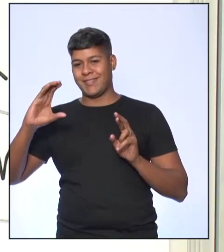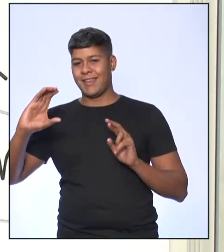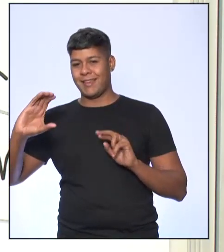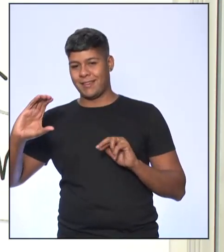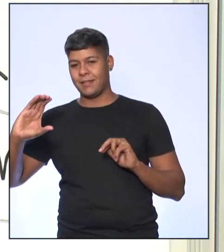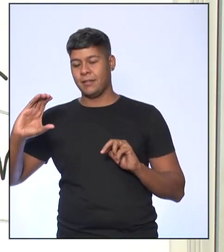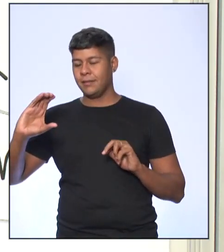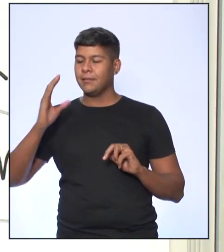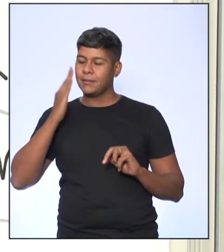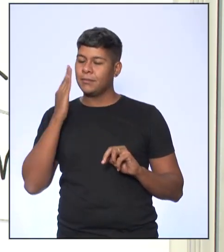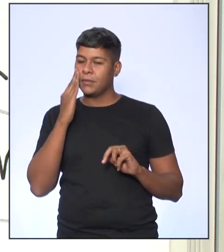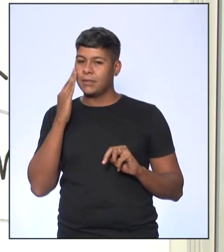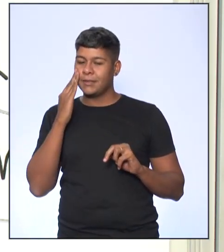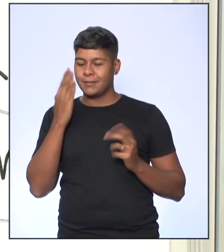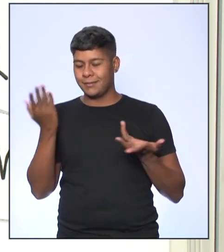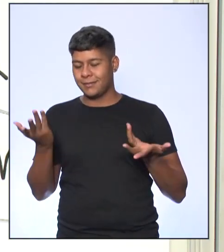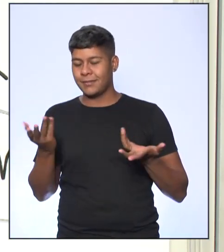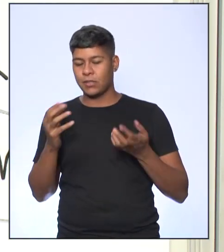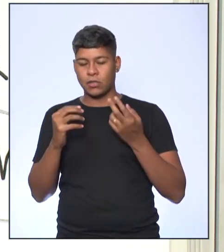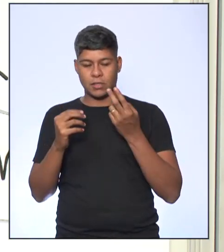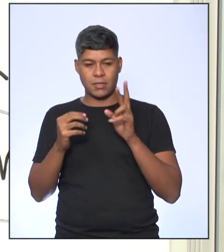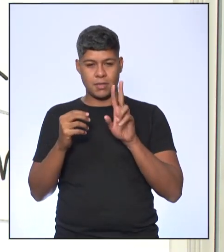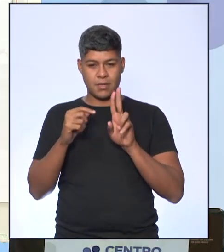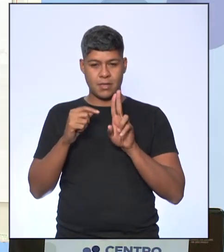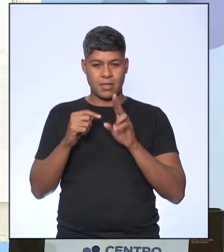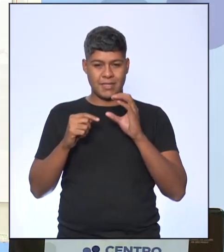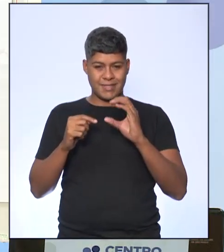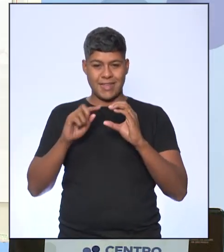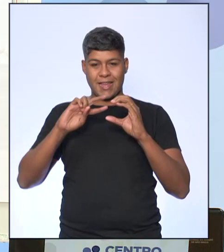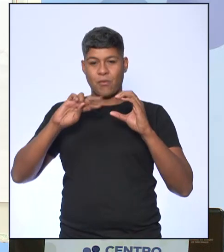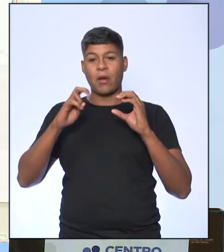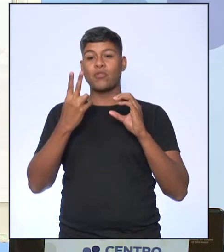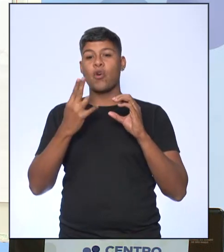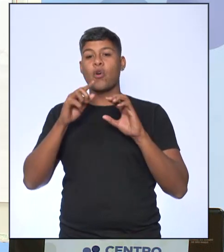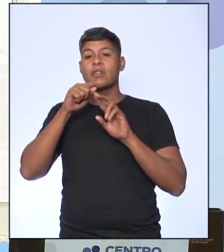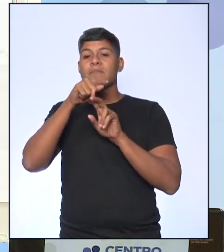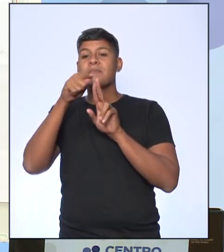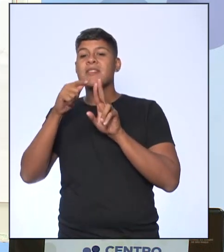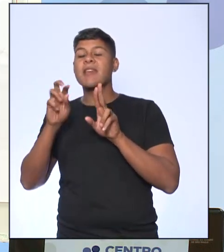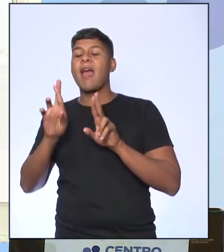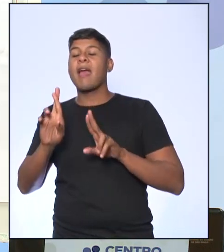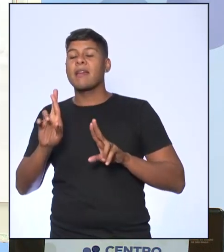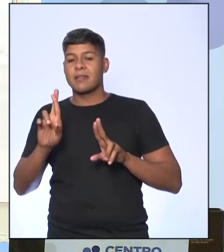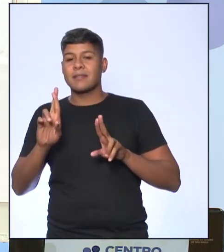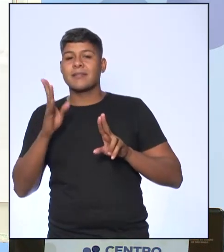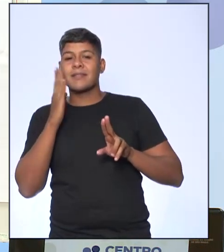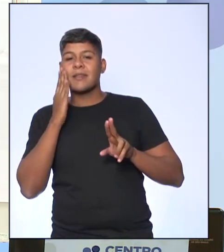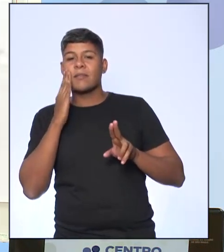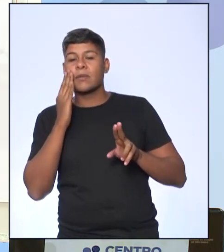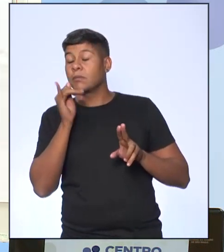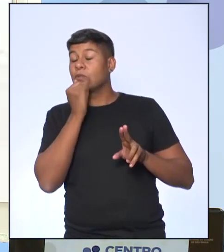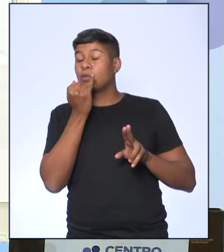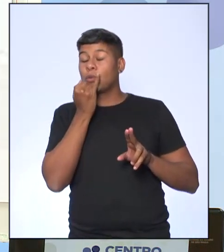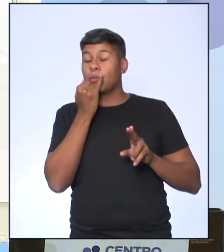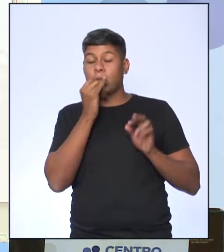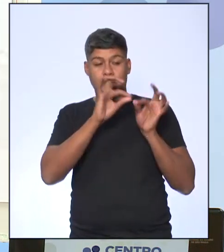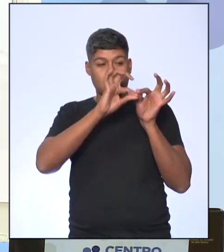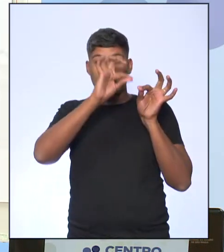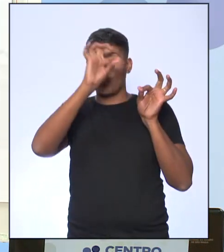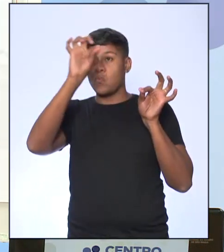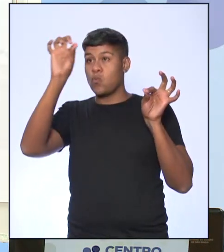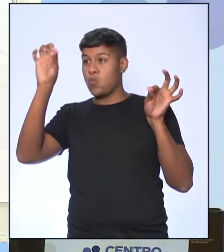é o meu comprimento. 2πr é o meu comprimento aí de raio. Meu comprimento, desculpa, de toda